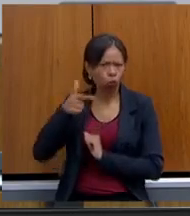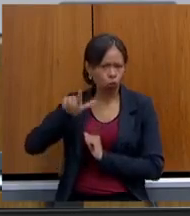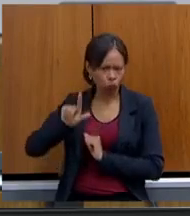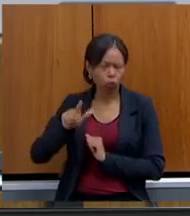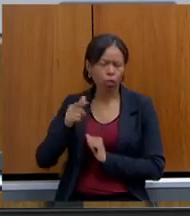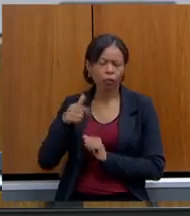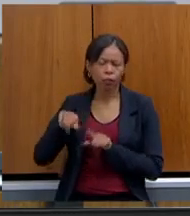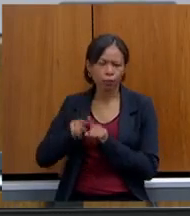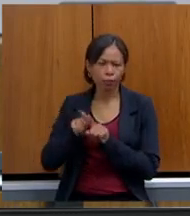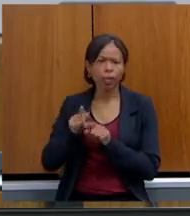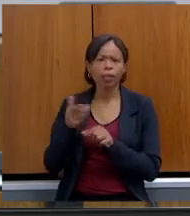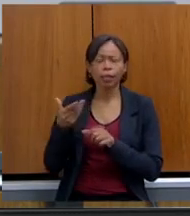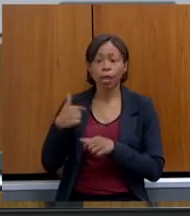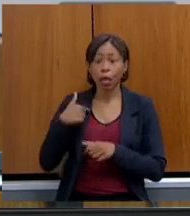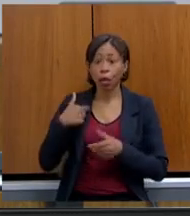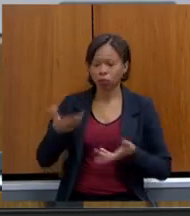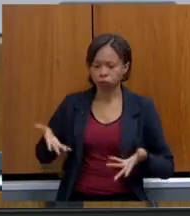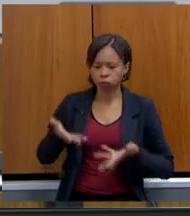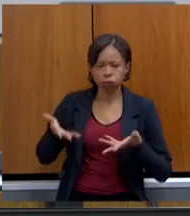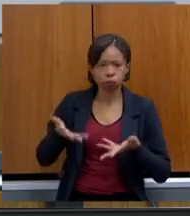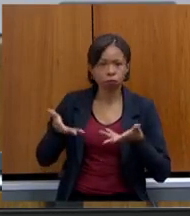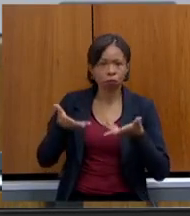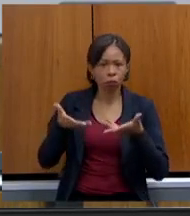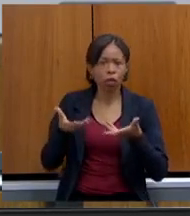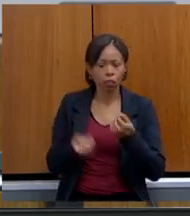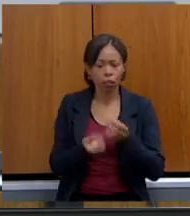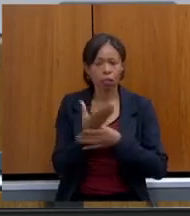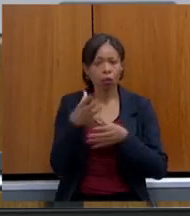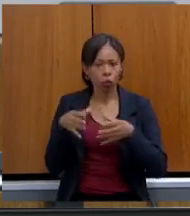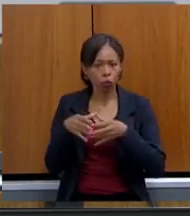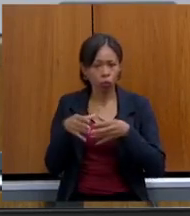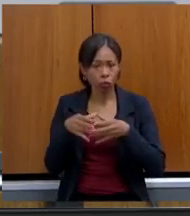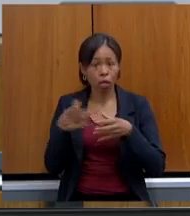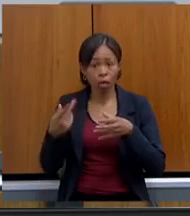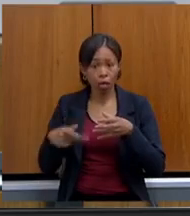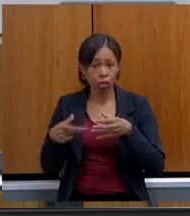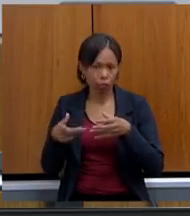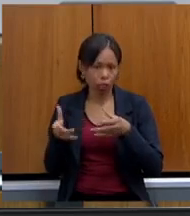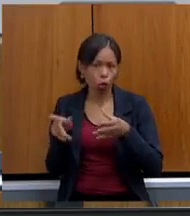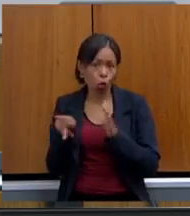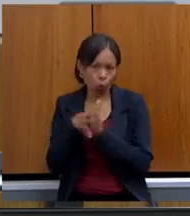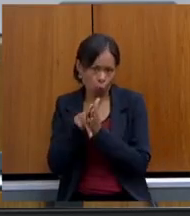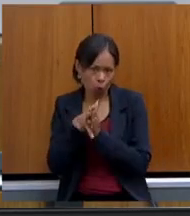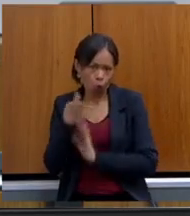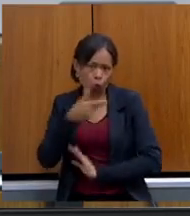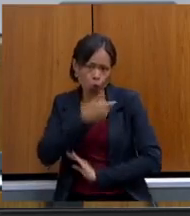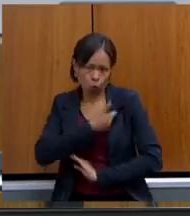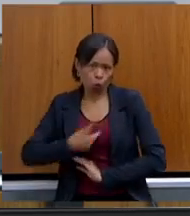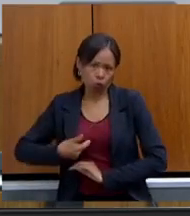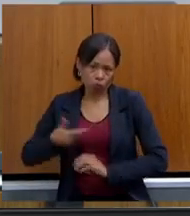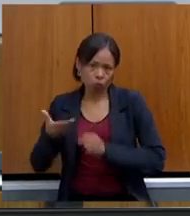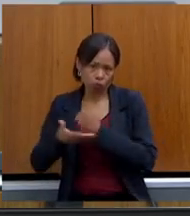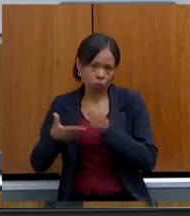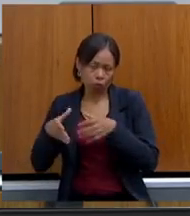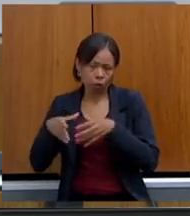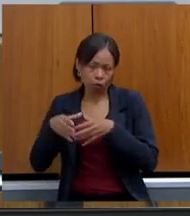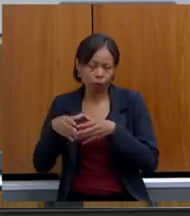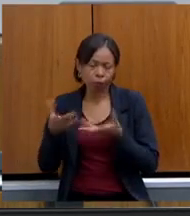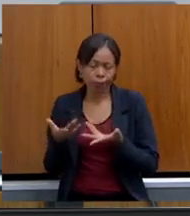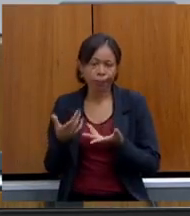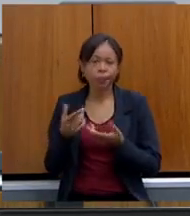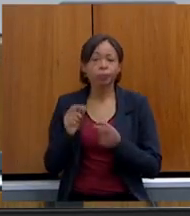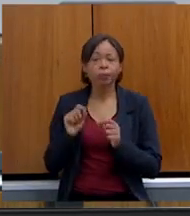filme dos grandes motivadores da gente fazer uma comissão aqui na base de governo para a gente consolidar né todas essas informações